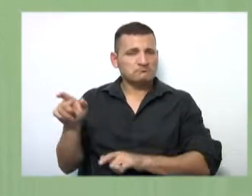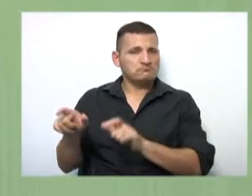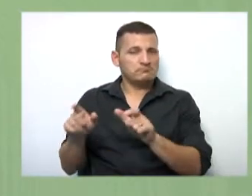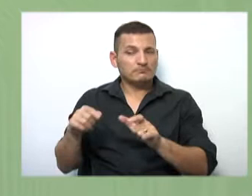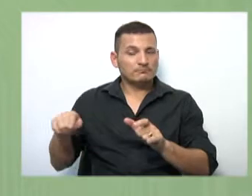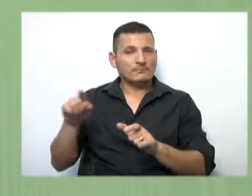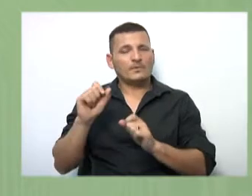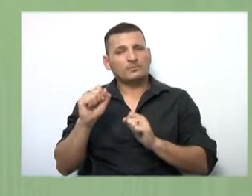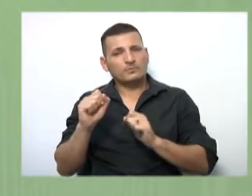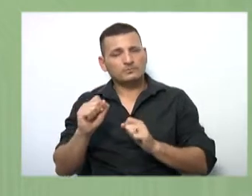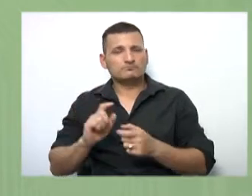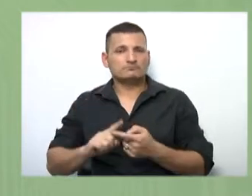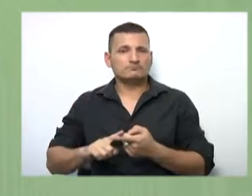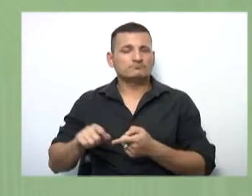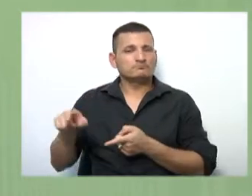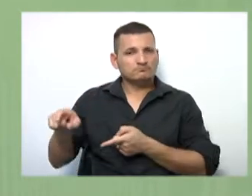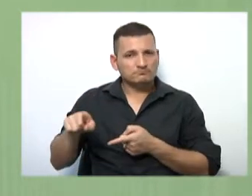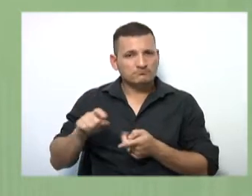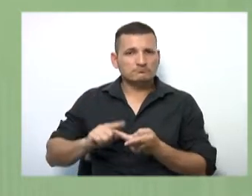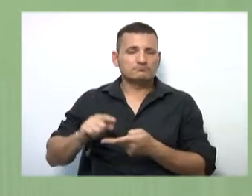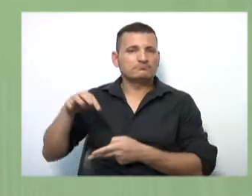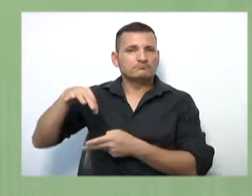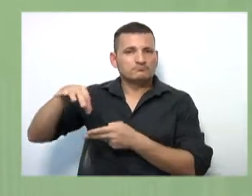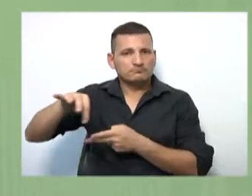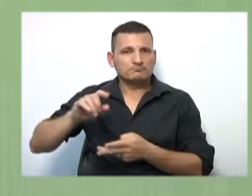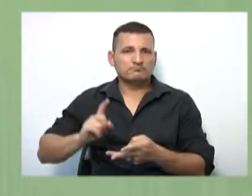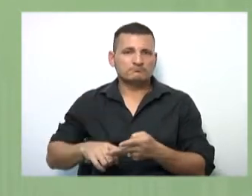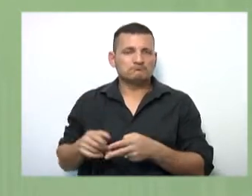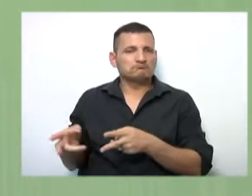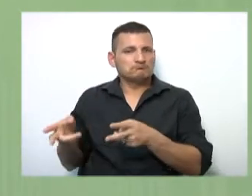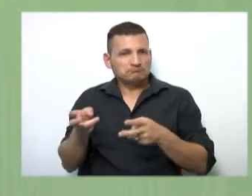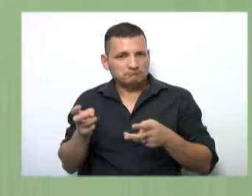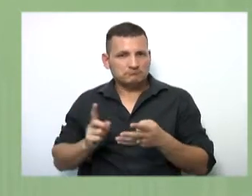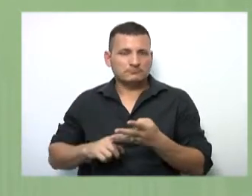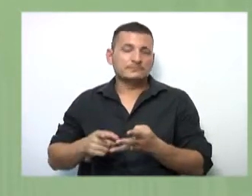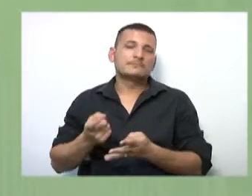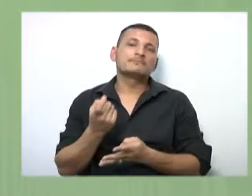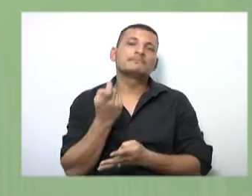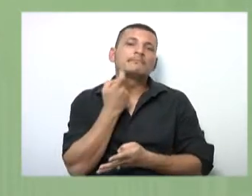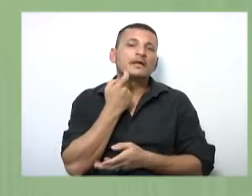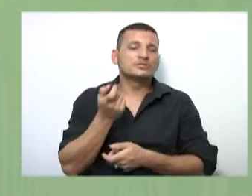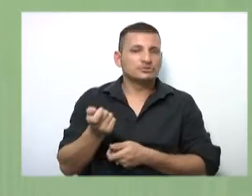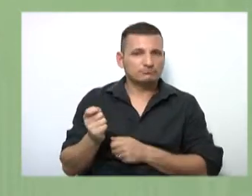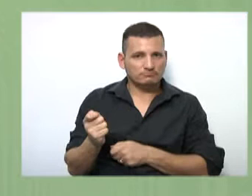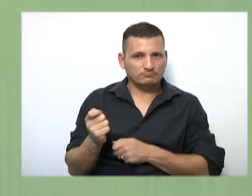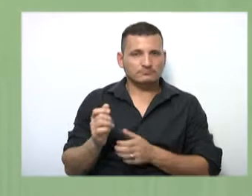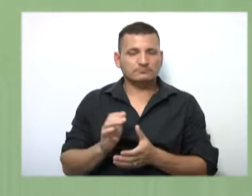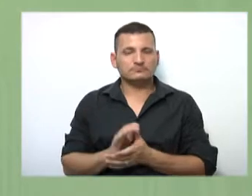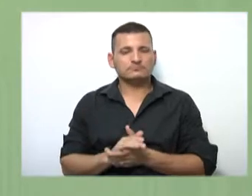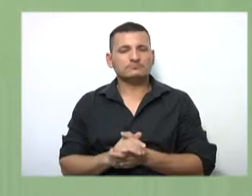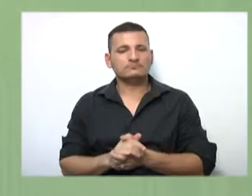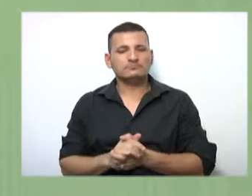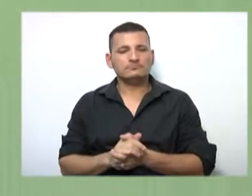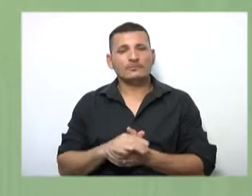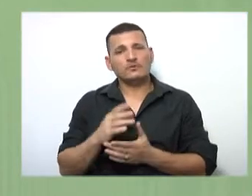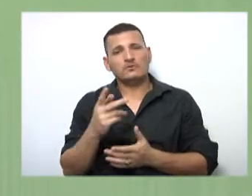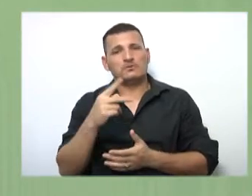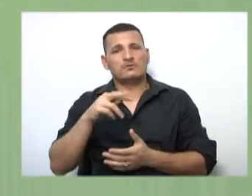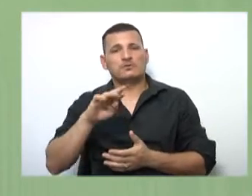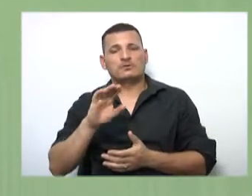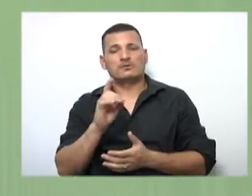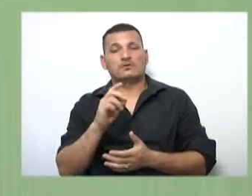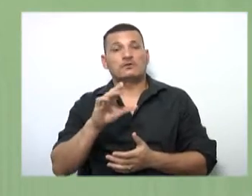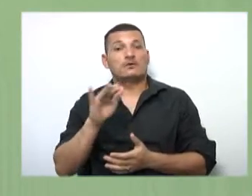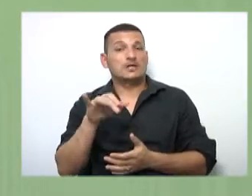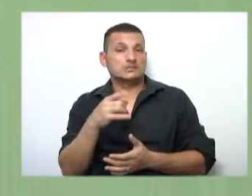com pecuária, agricultura, extrativismo e pesca. Os meios de produção, ou seja, as ferramentas,